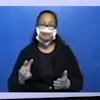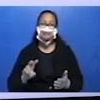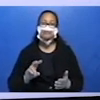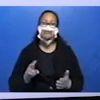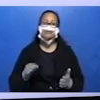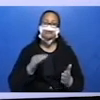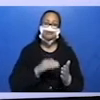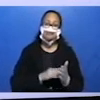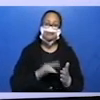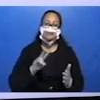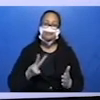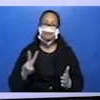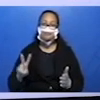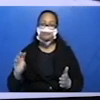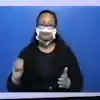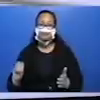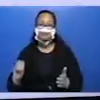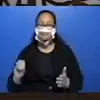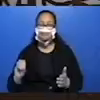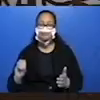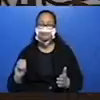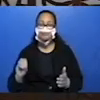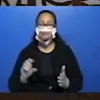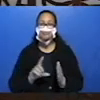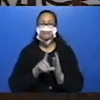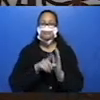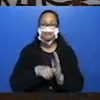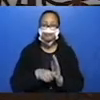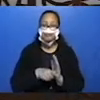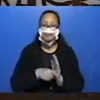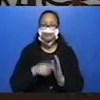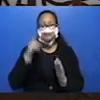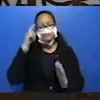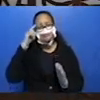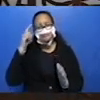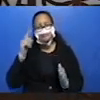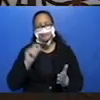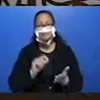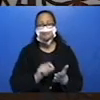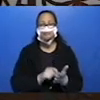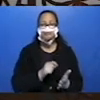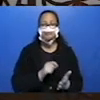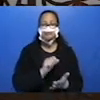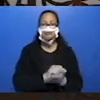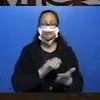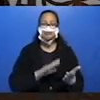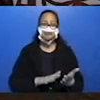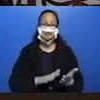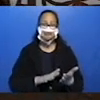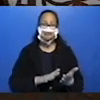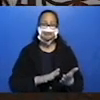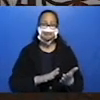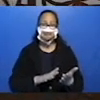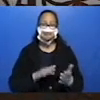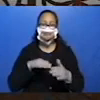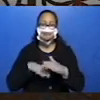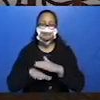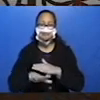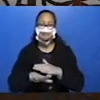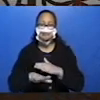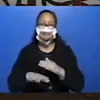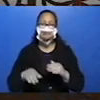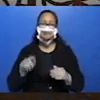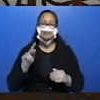a 220. Depois, as dúvidas, correção das atividades da tarefa, mandem para o